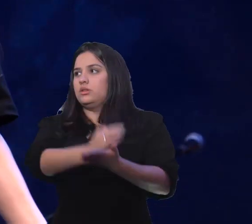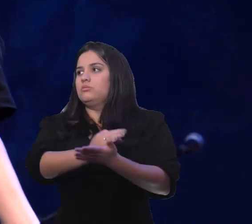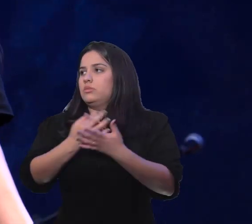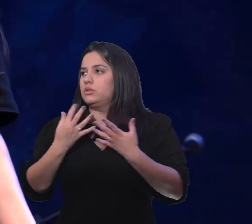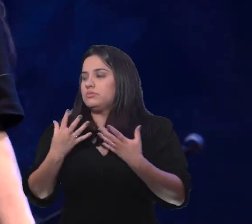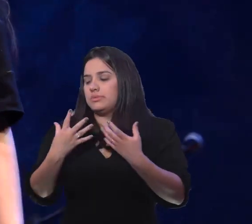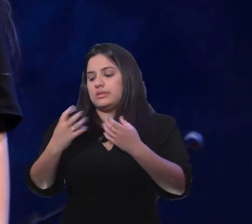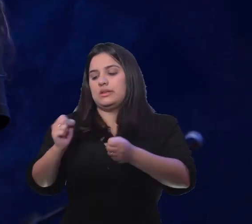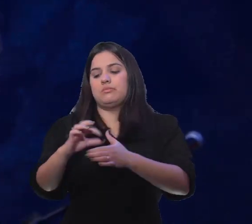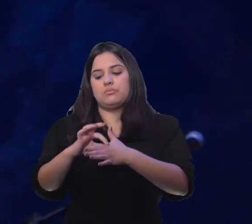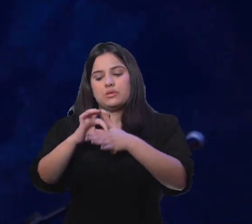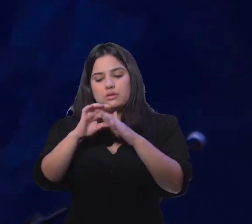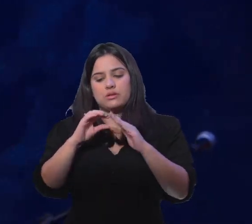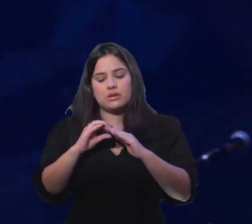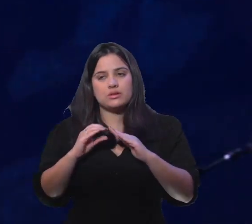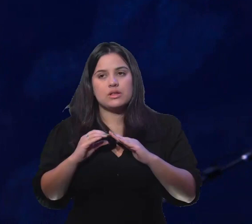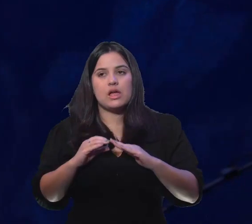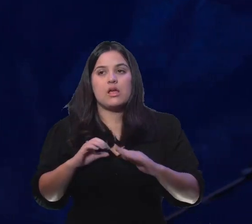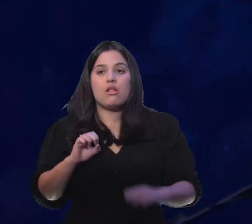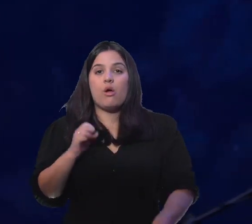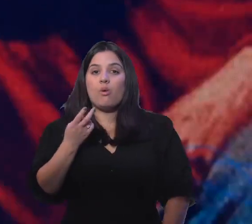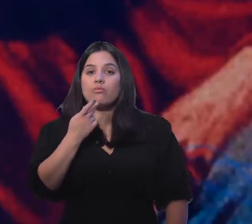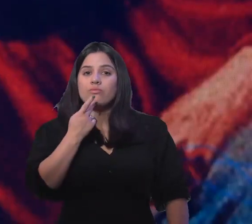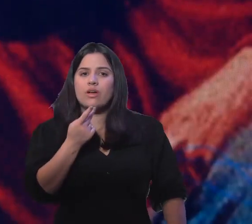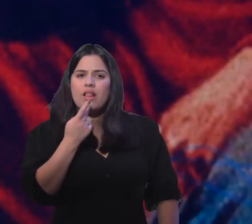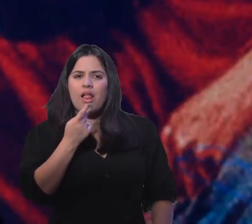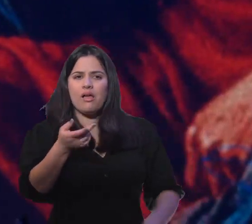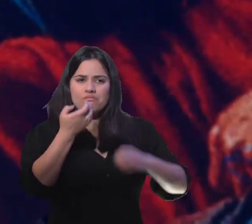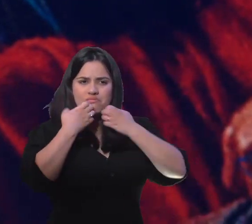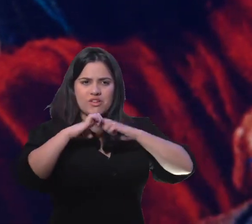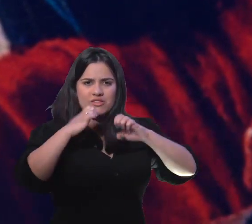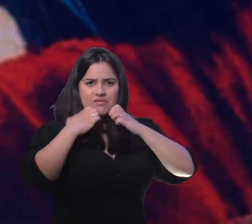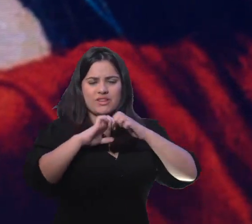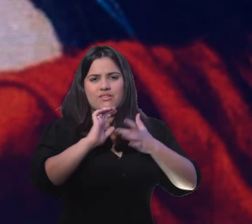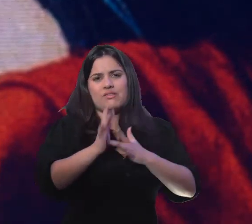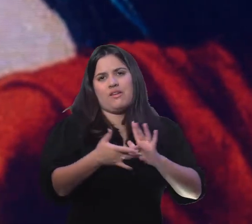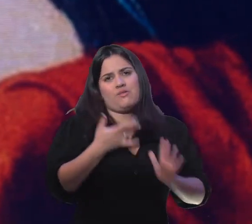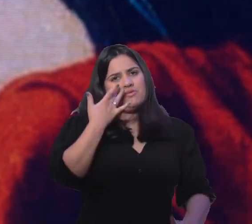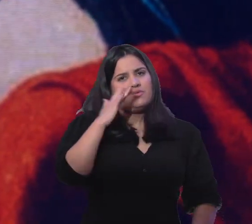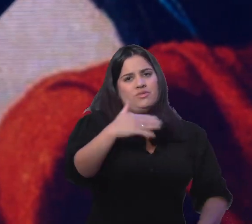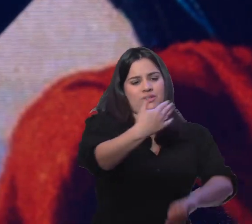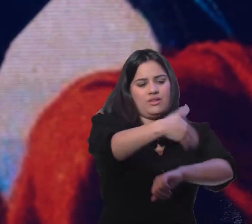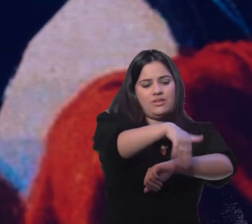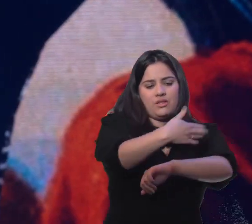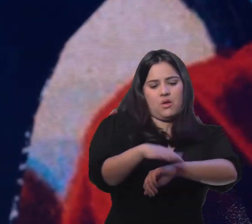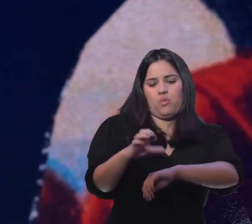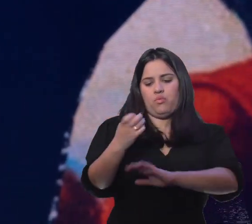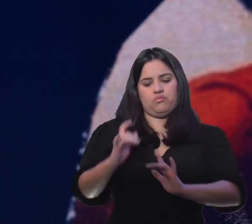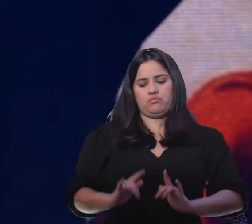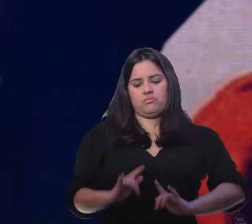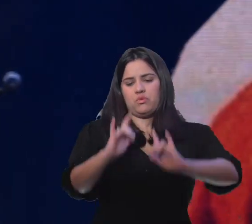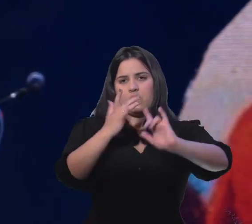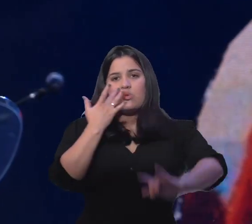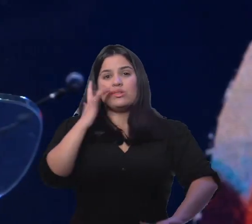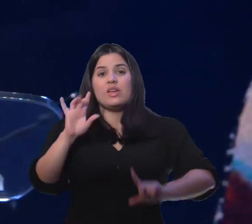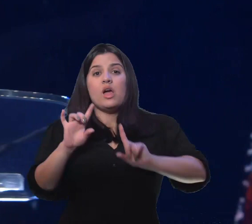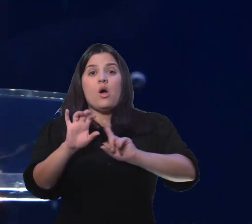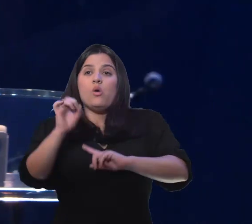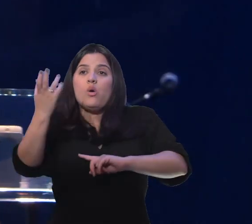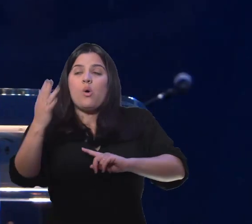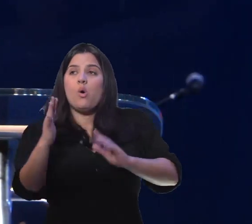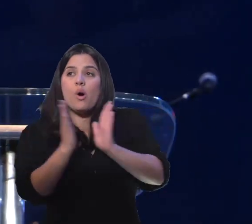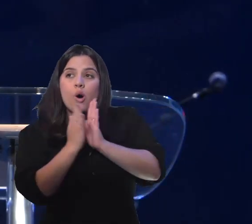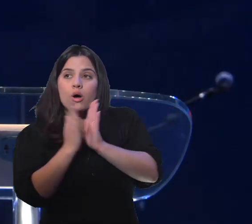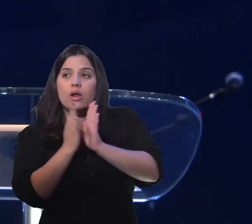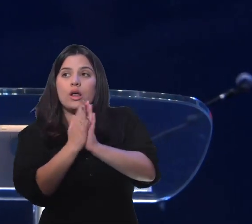aceitar ser líder da tua célula. Ou então falar de Jesus para uma pessoa estranha, sei lá, na rua ou no seu prédio. Ou então orar com o seu pai ou com a